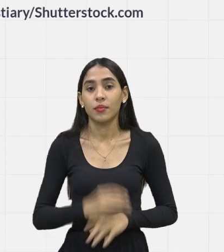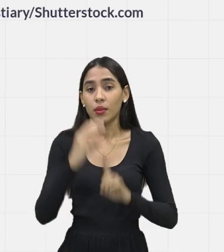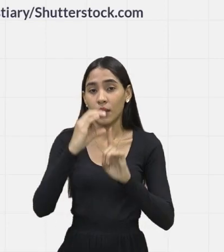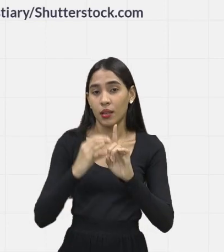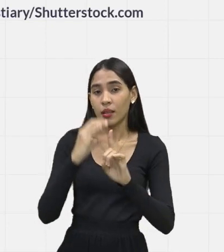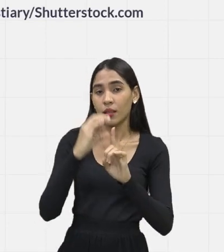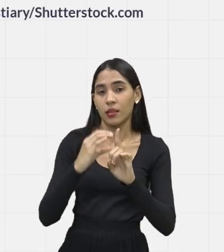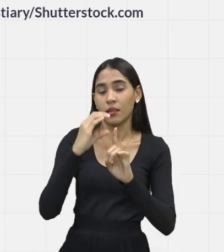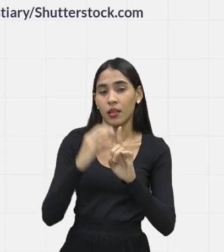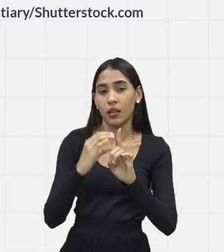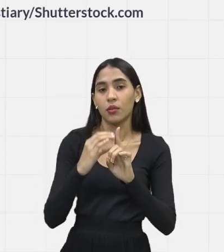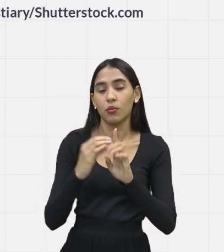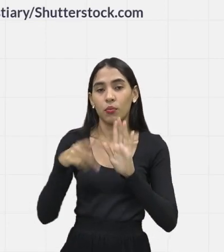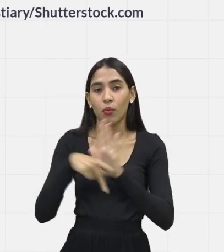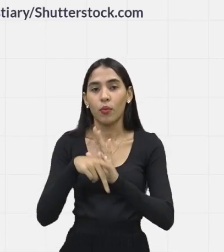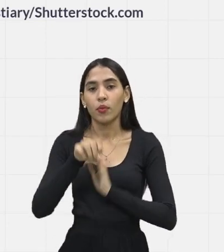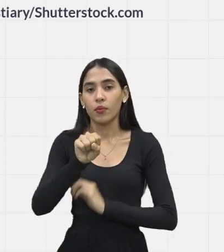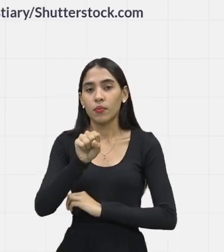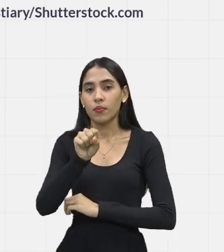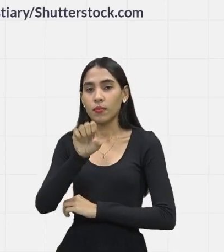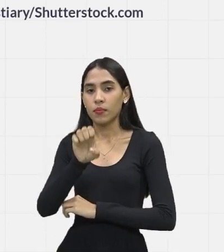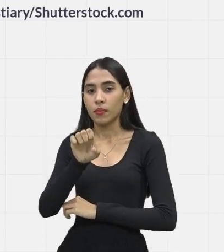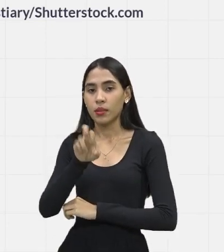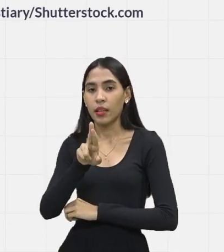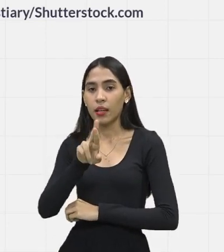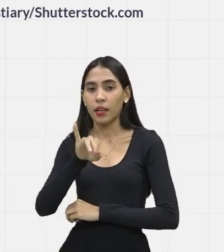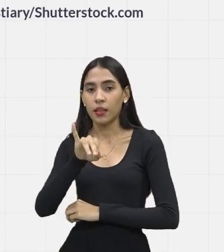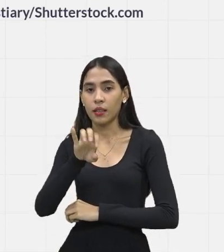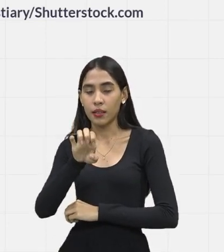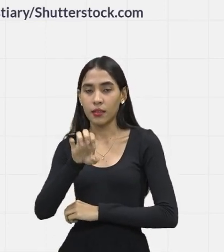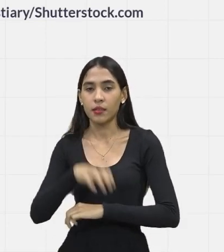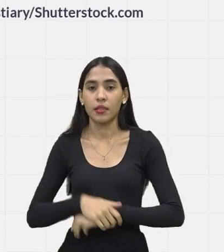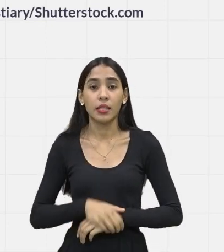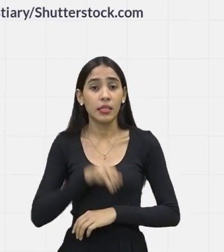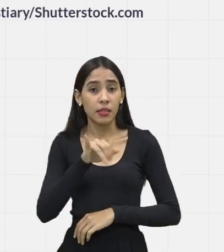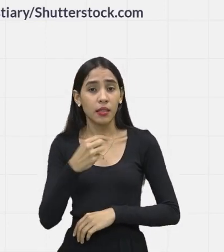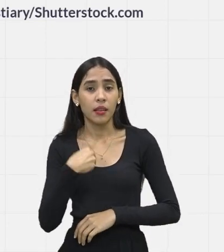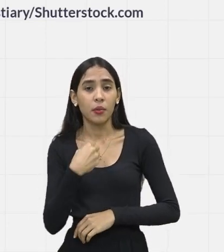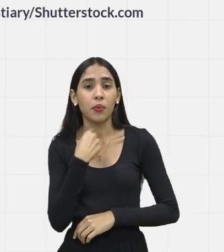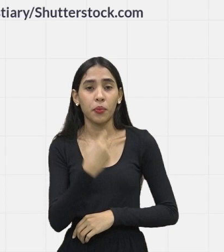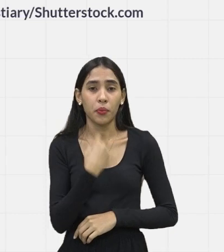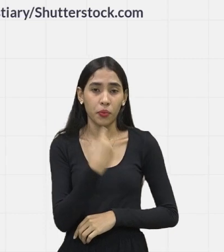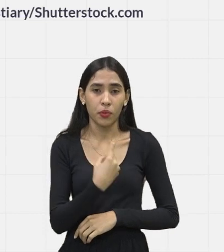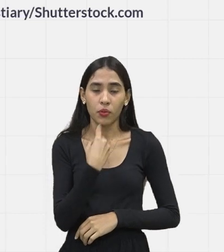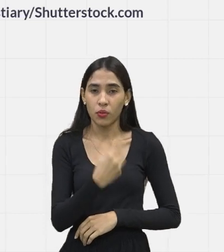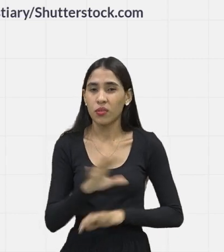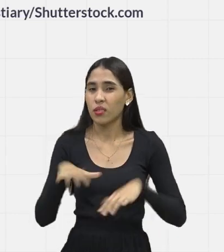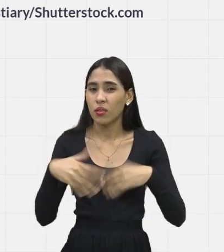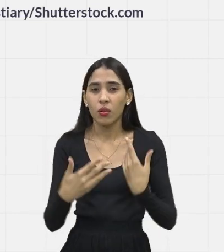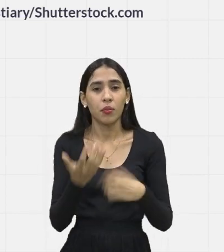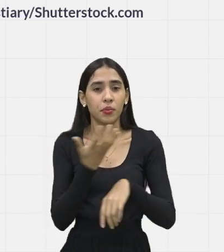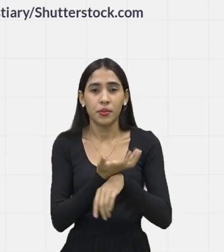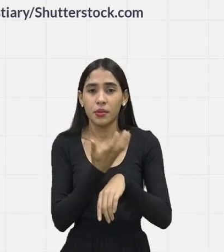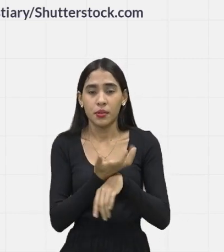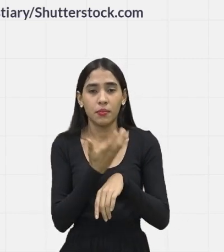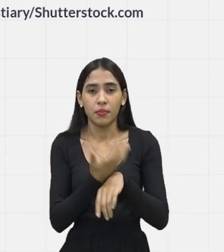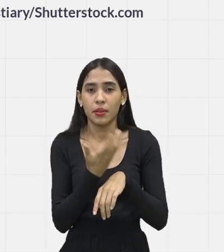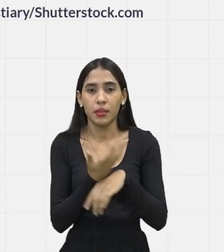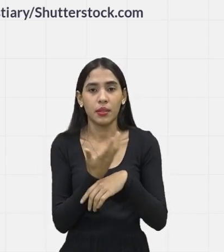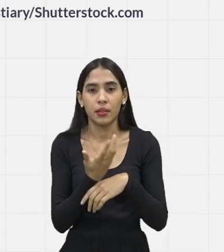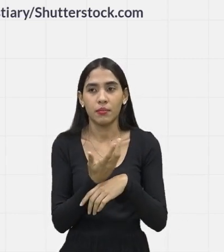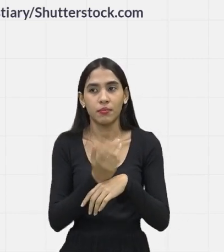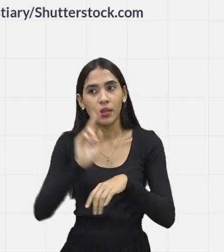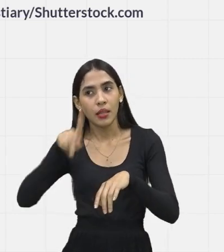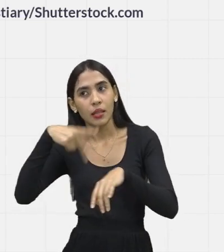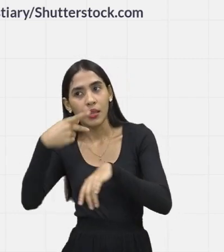escolar da série, tá bom? Então, sempre que eu tiver dúvida em relação com qual é o componente que vai entrar